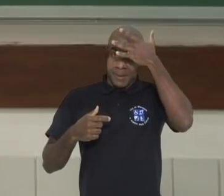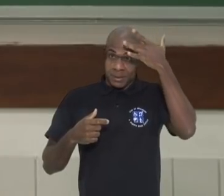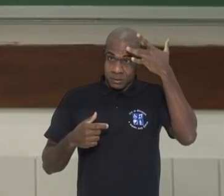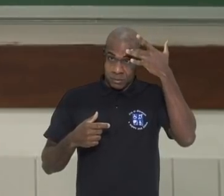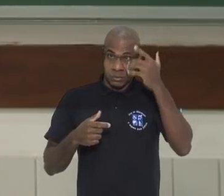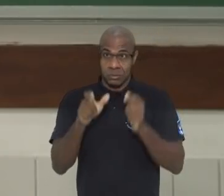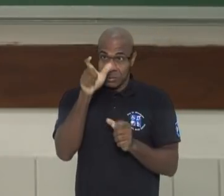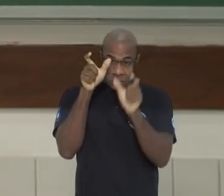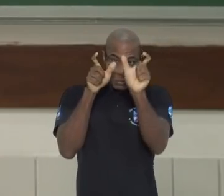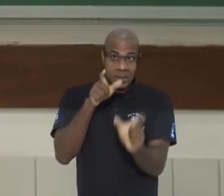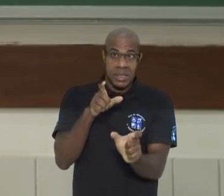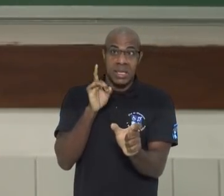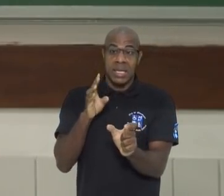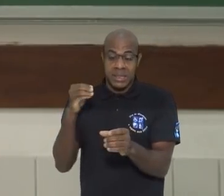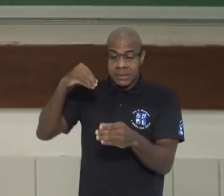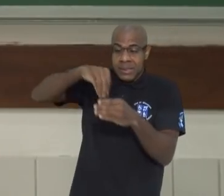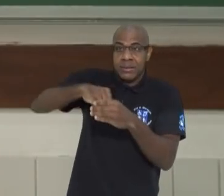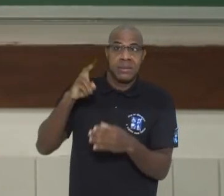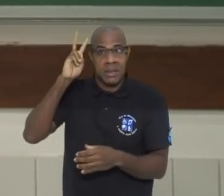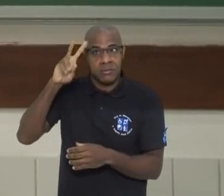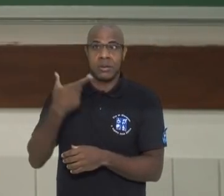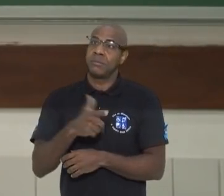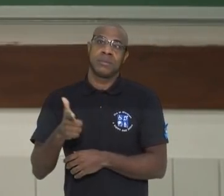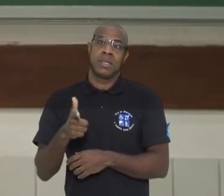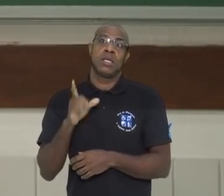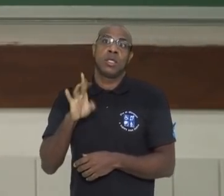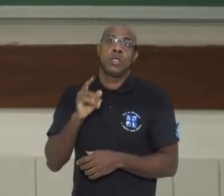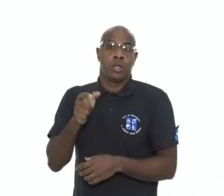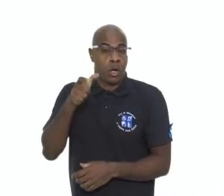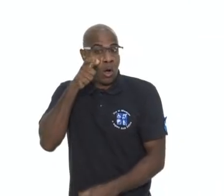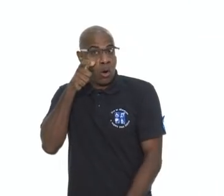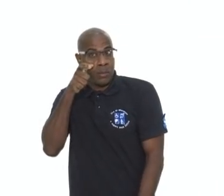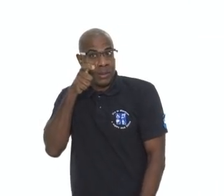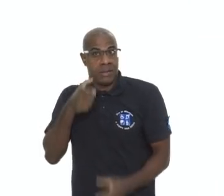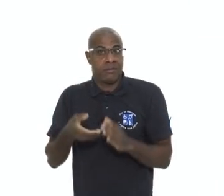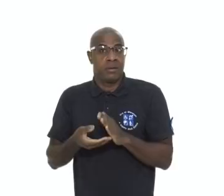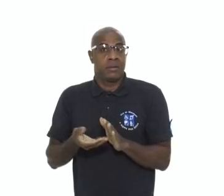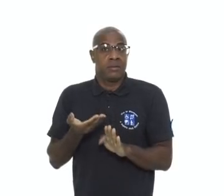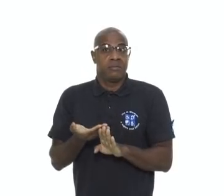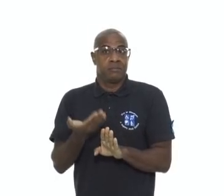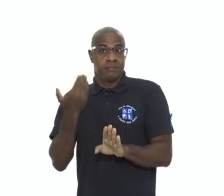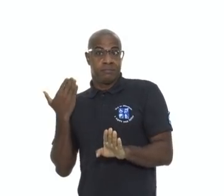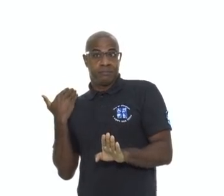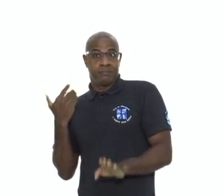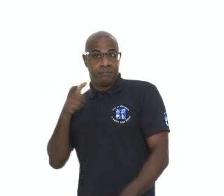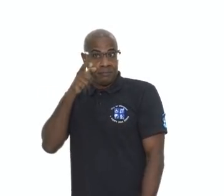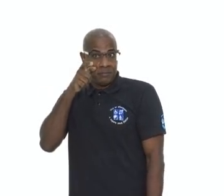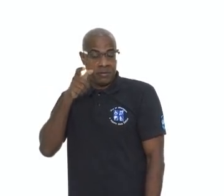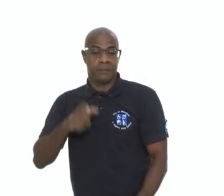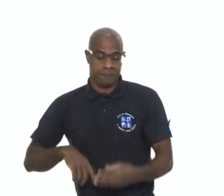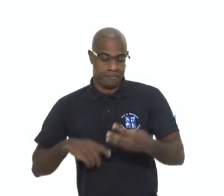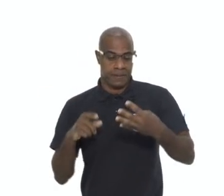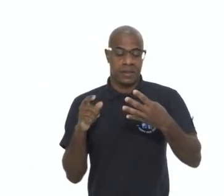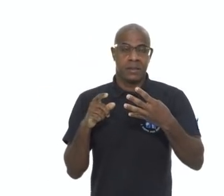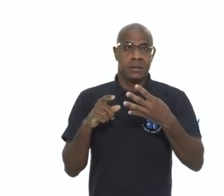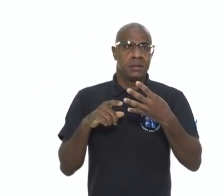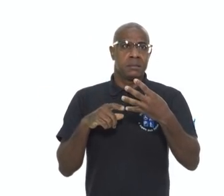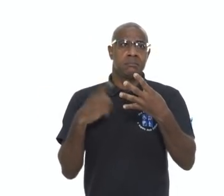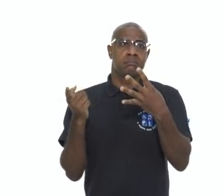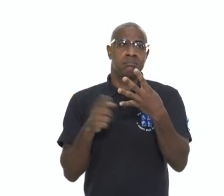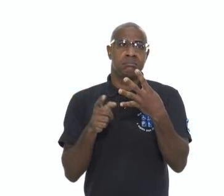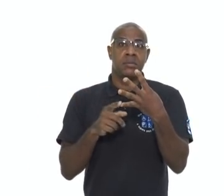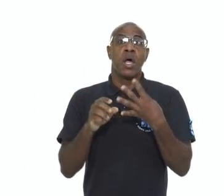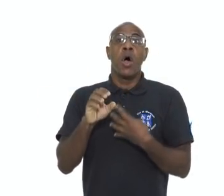apenas observa. E ainda, olha só, o narrador onisciente, que